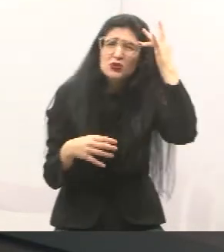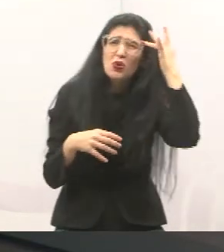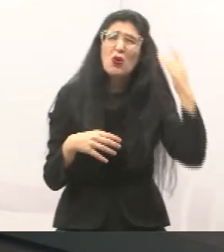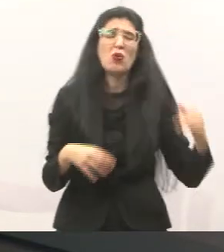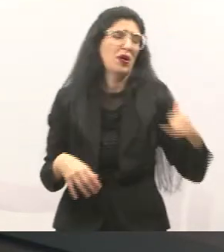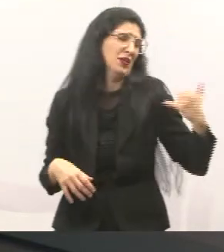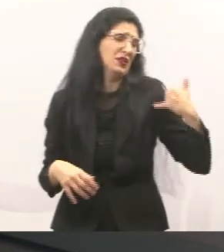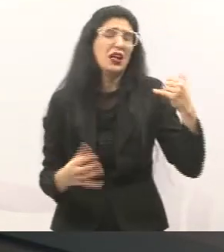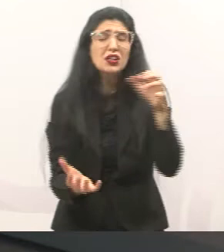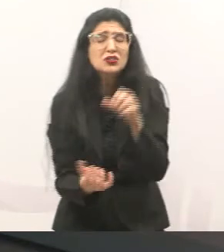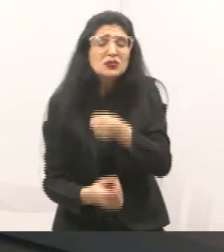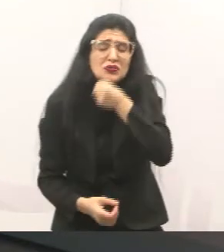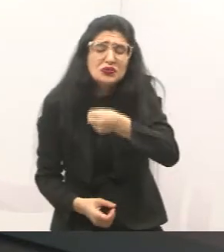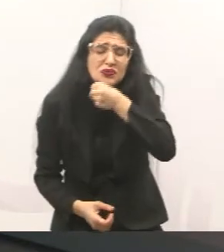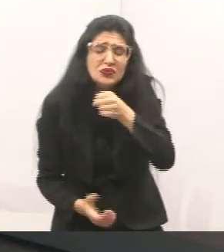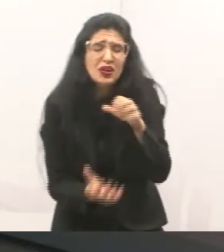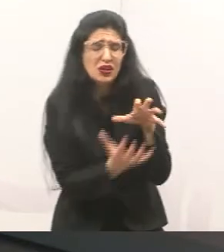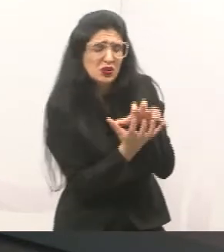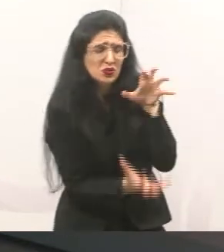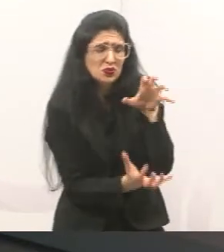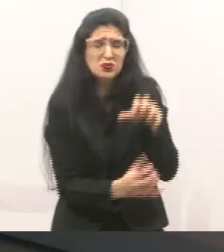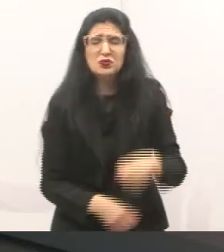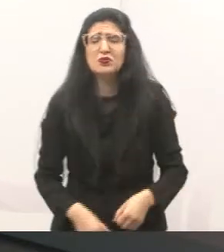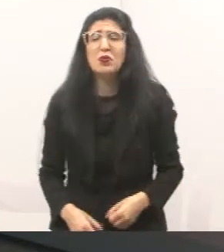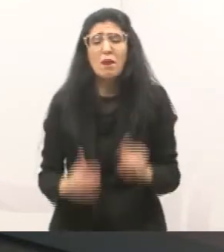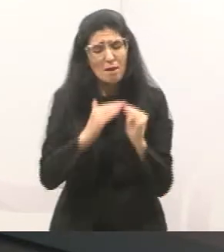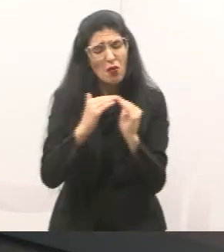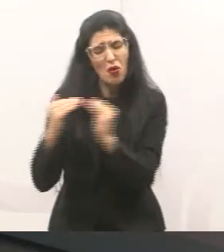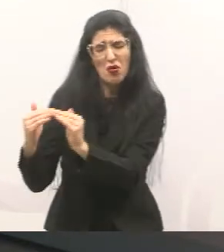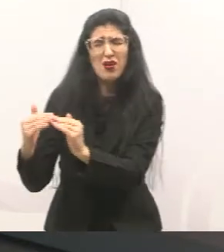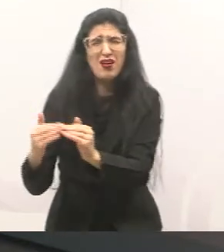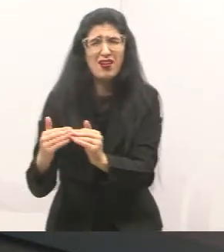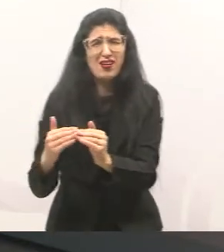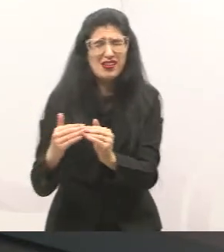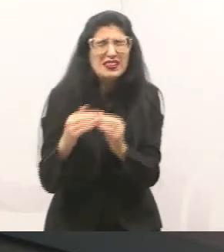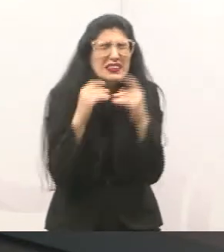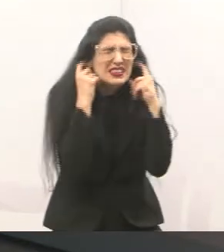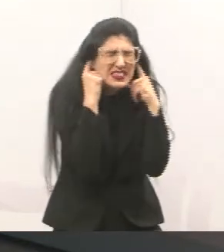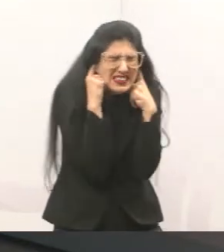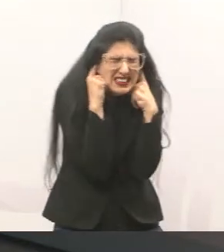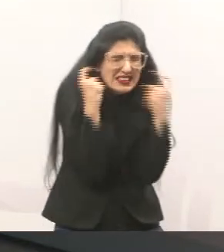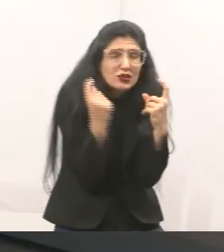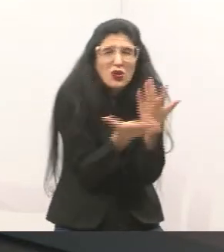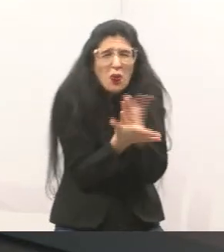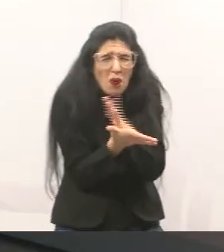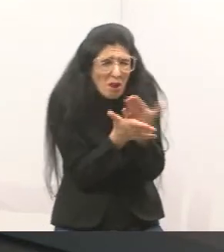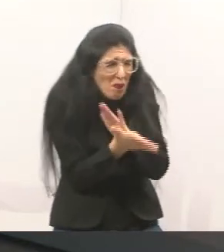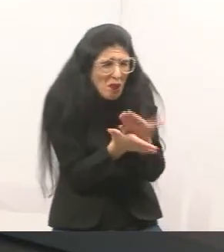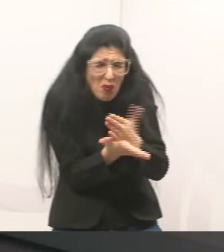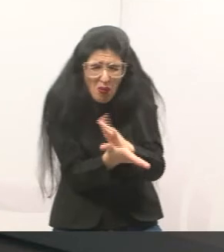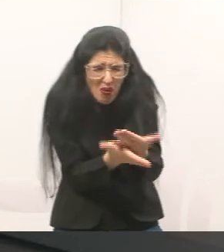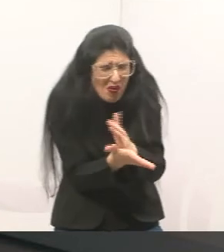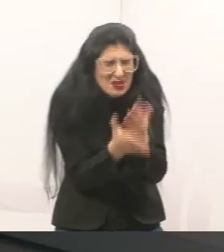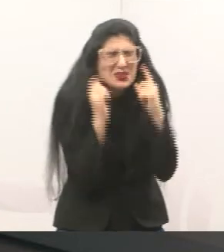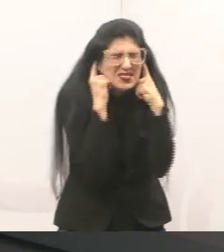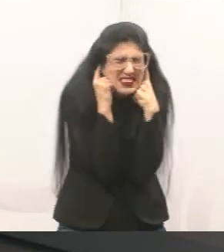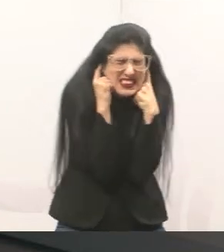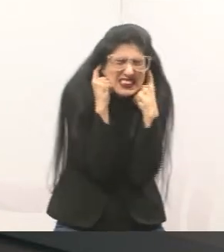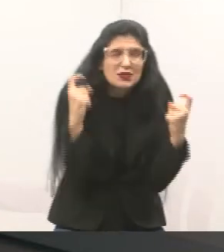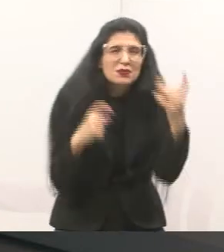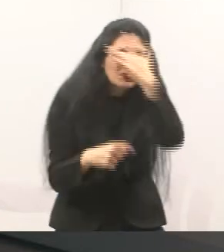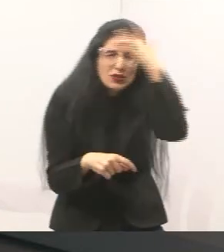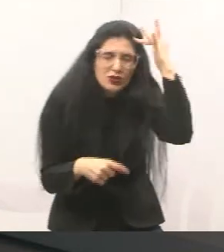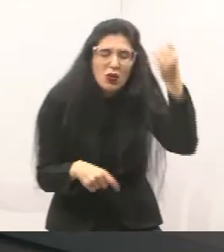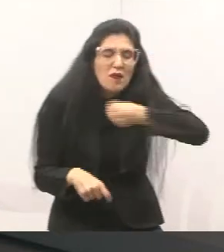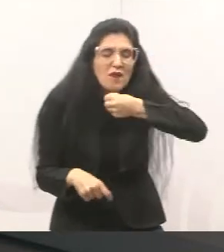uma solicitação feita pelos moradores. A gente está pedindo para ver se o shopping transfere esse estacionamento onde ficam essas motos para